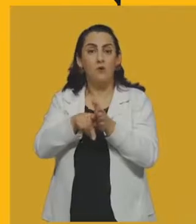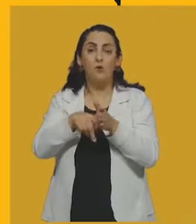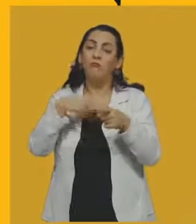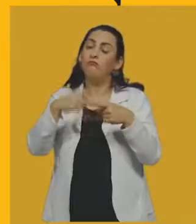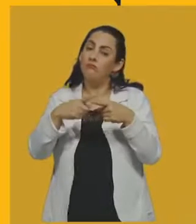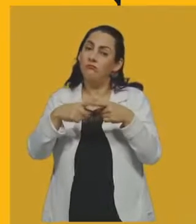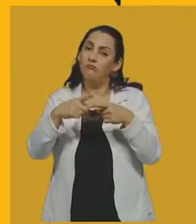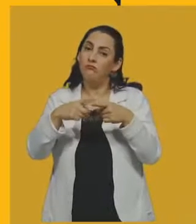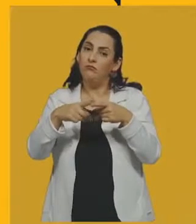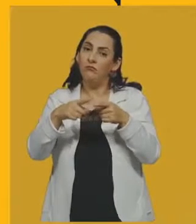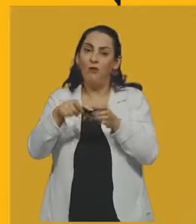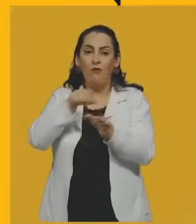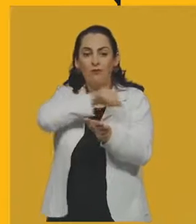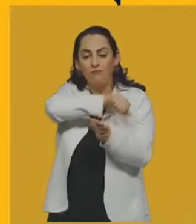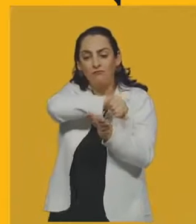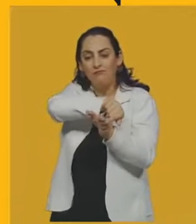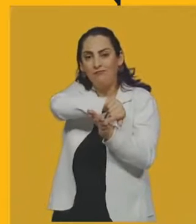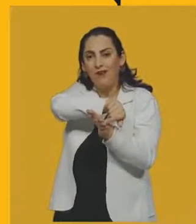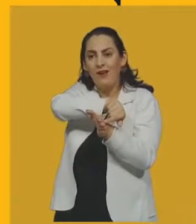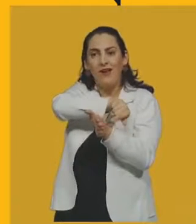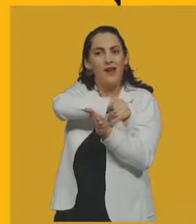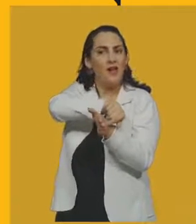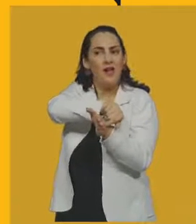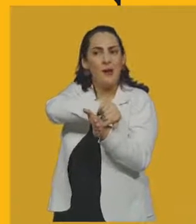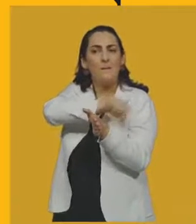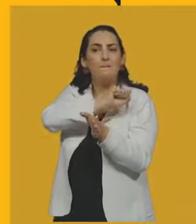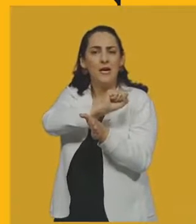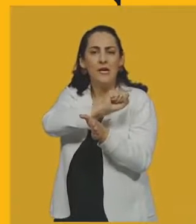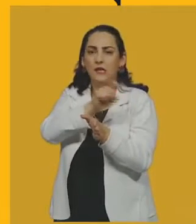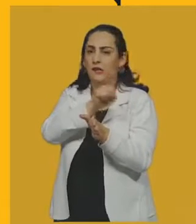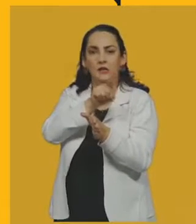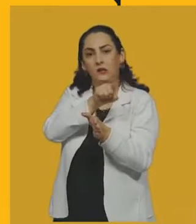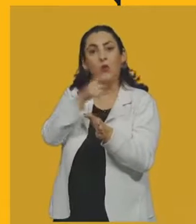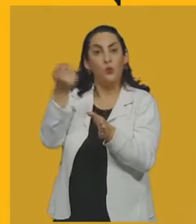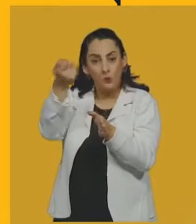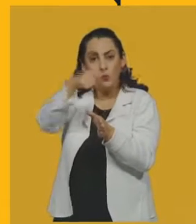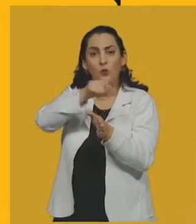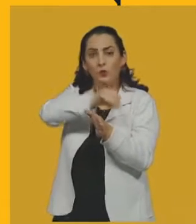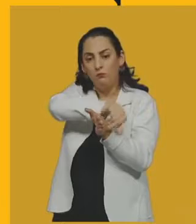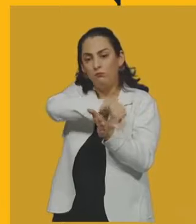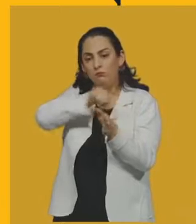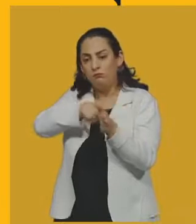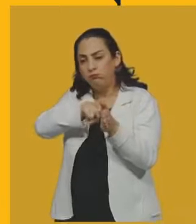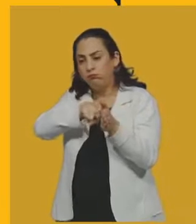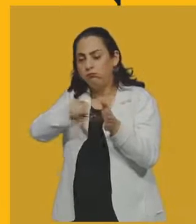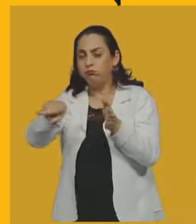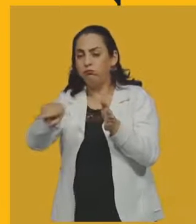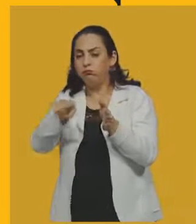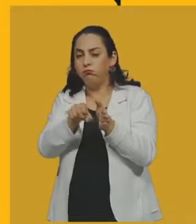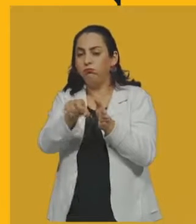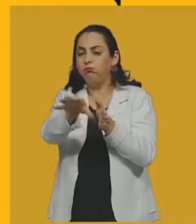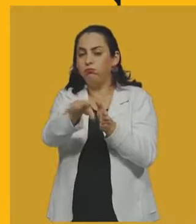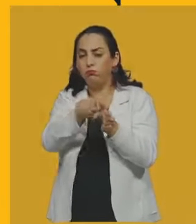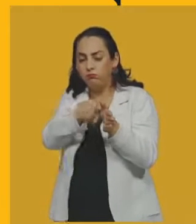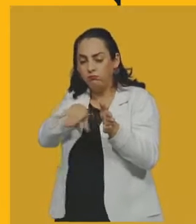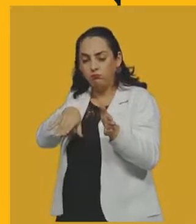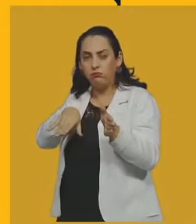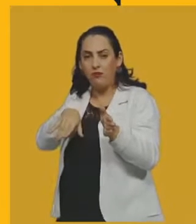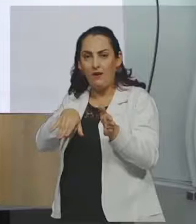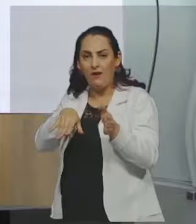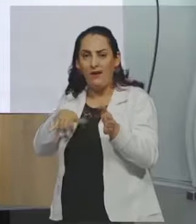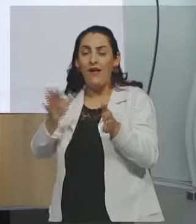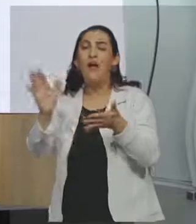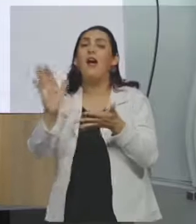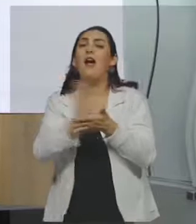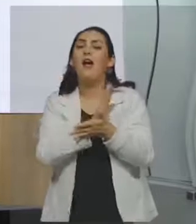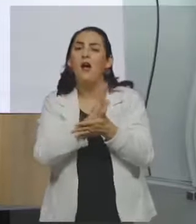de ouro, o que não era o previsto. E outra coisa, algumas partículas alfa simplesmente